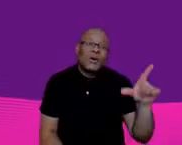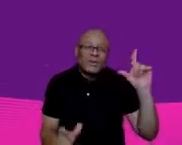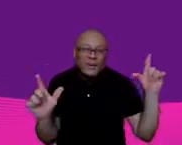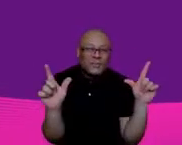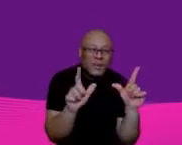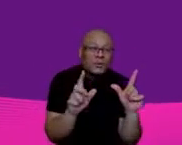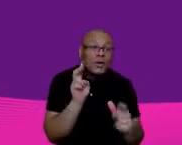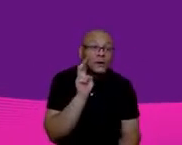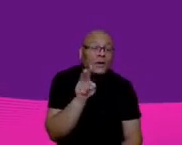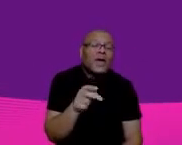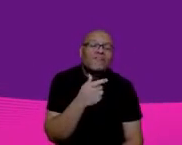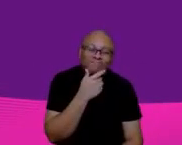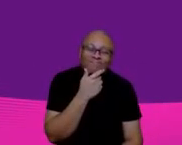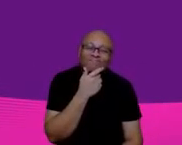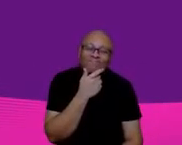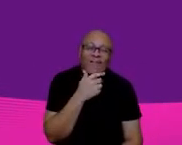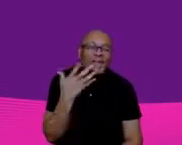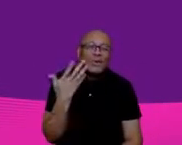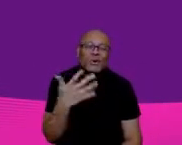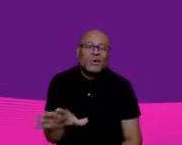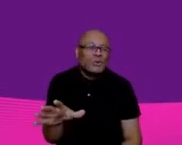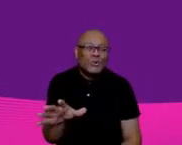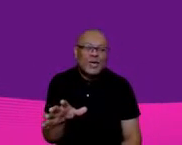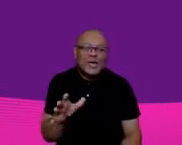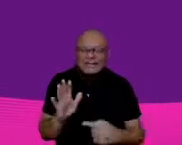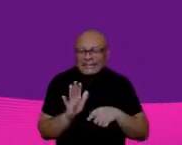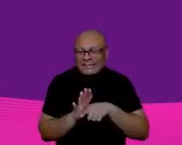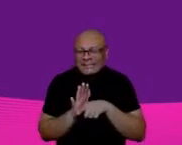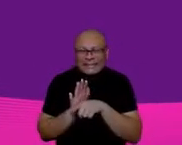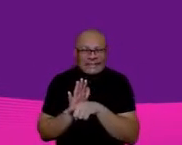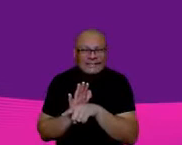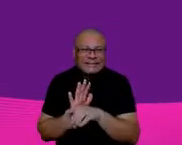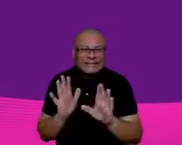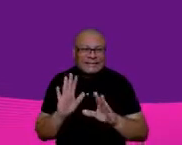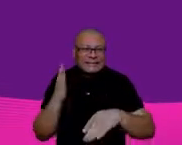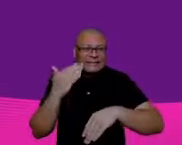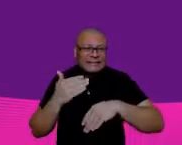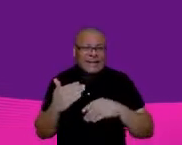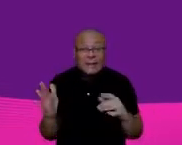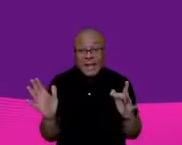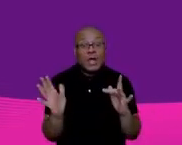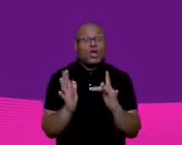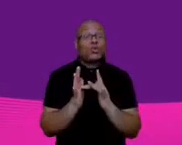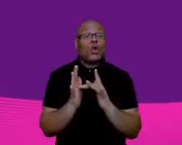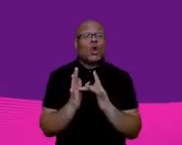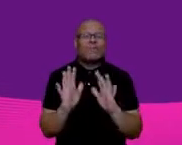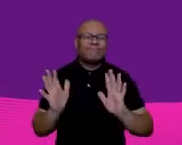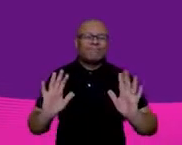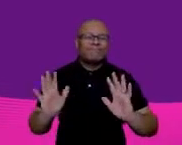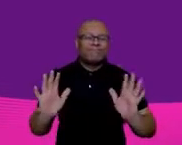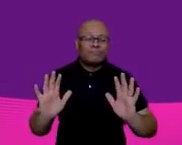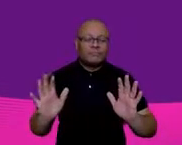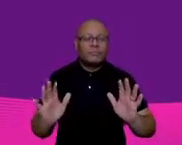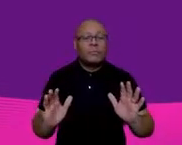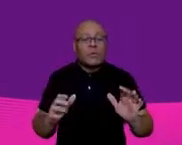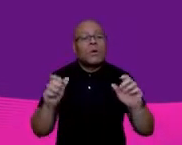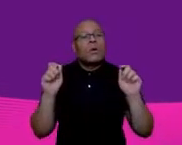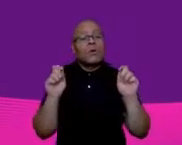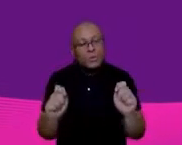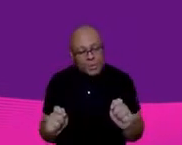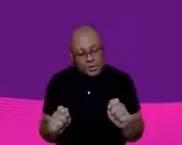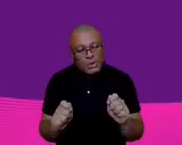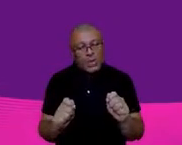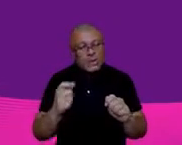caminho. Então, não quero ir mais profundo aqui para chegar nesse parafuso. Então, a gente vai poder colocar